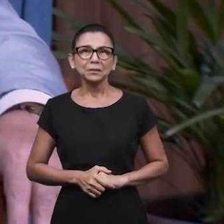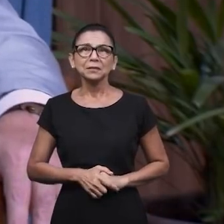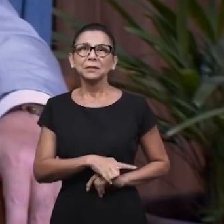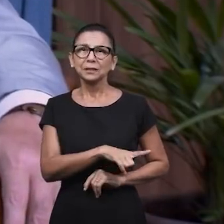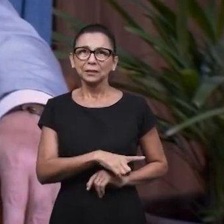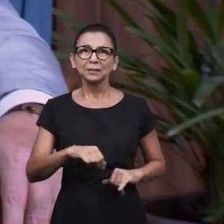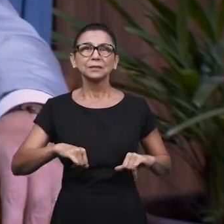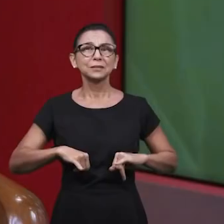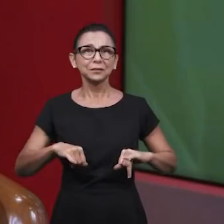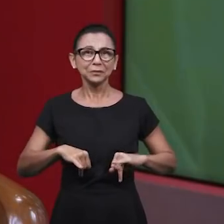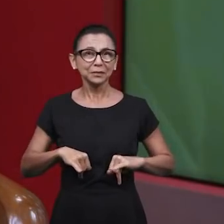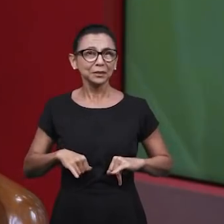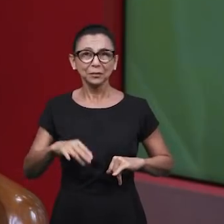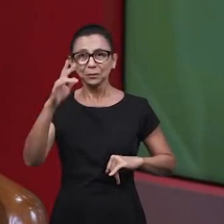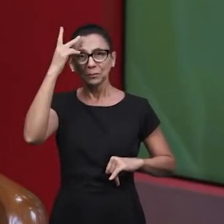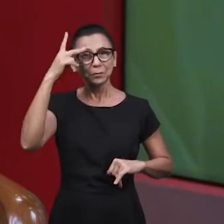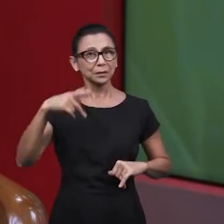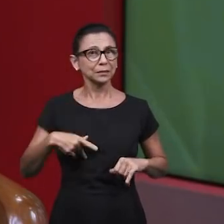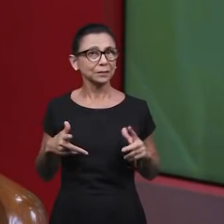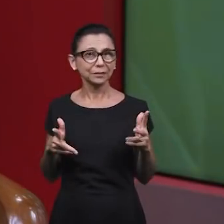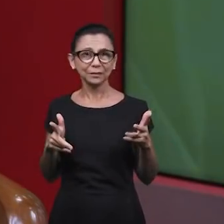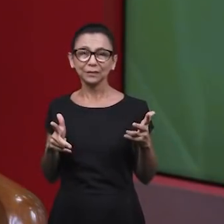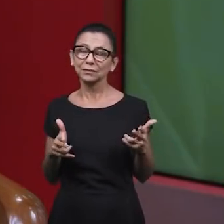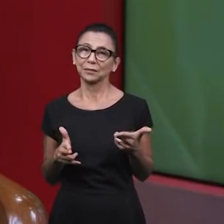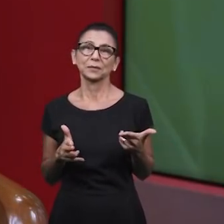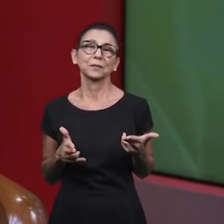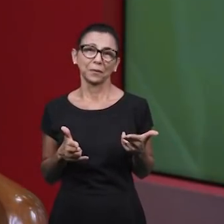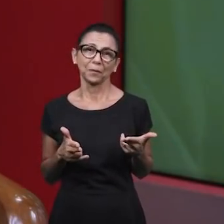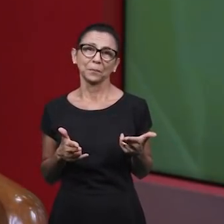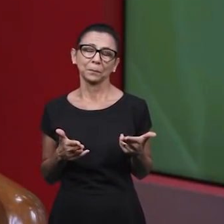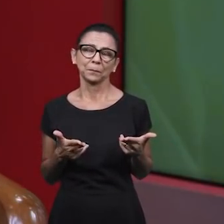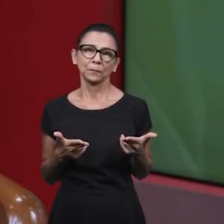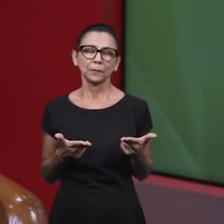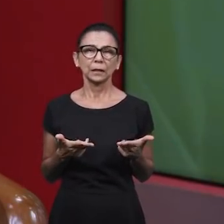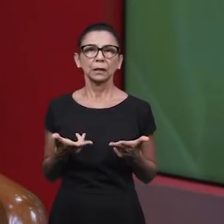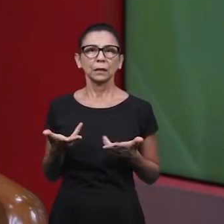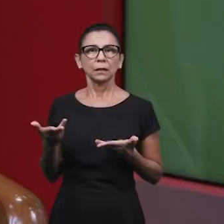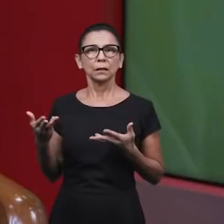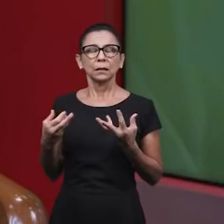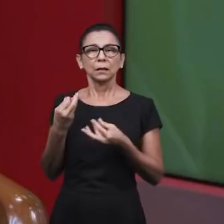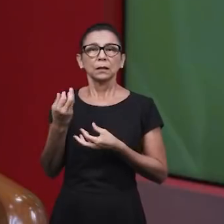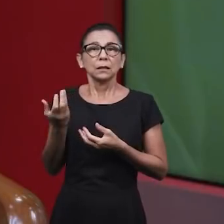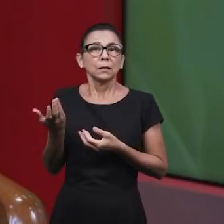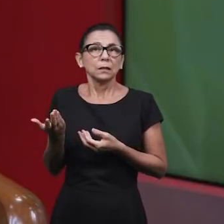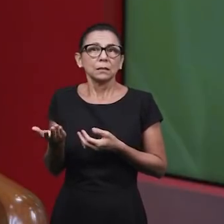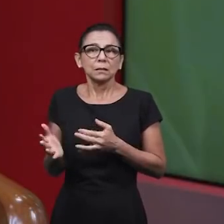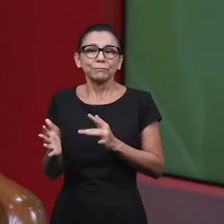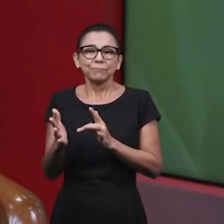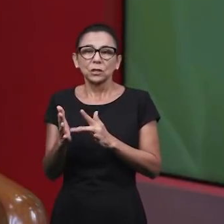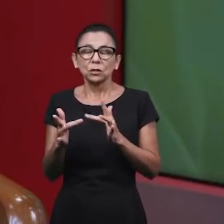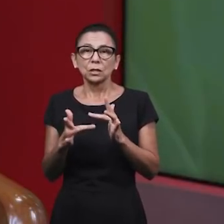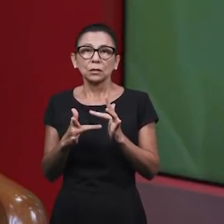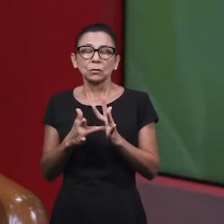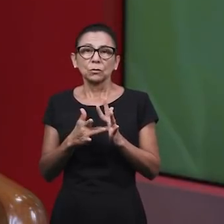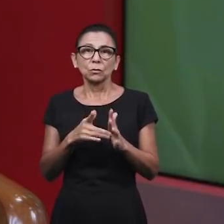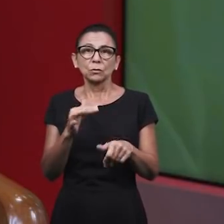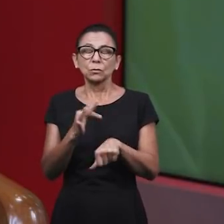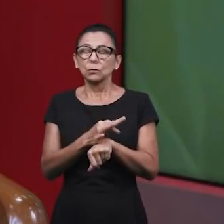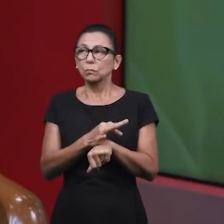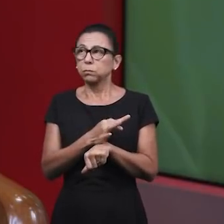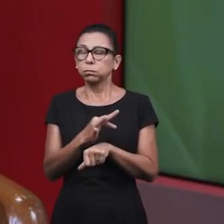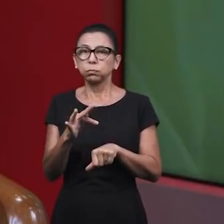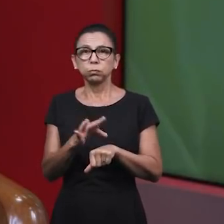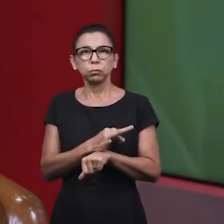por isso, Josias, por ele ter enfrentado todas as